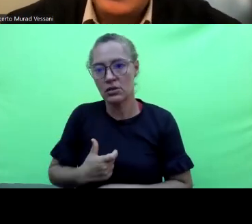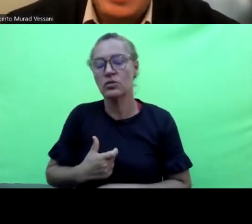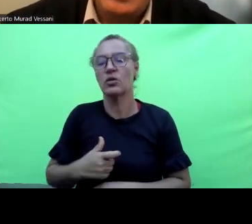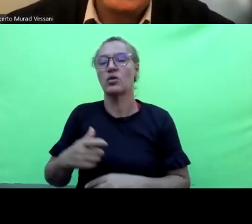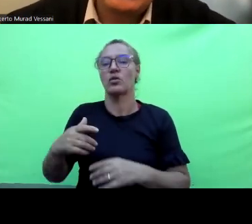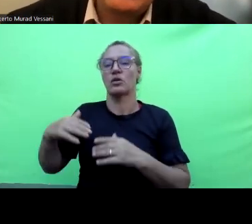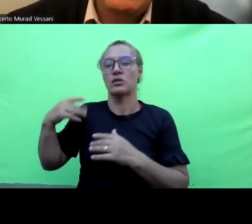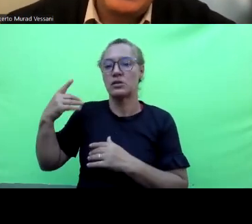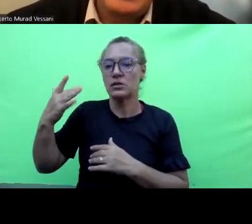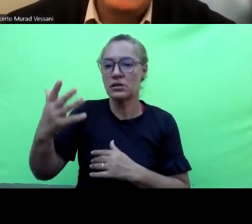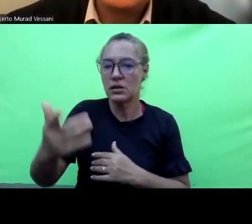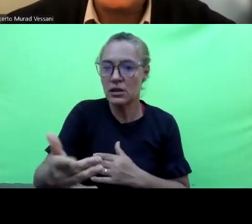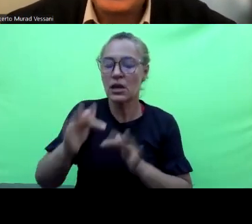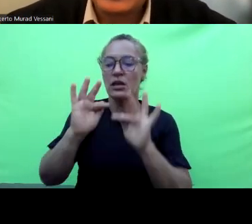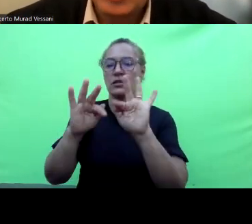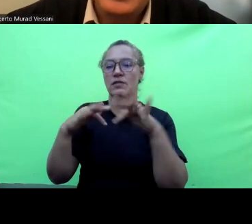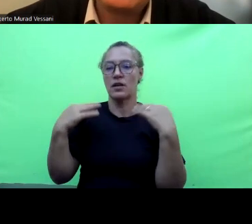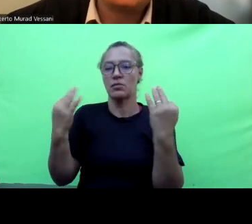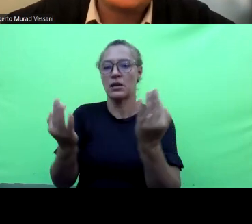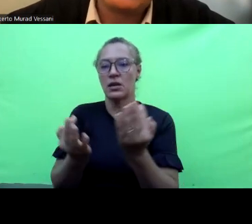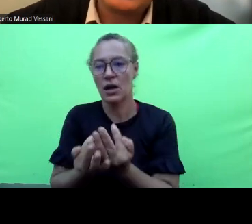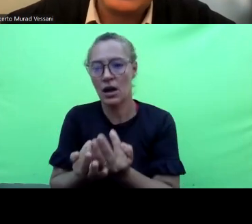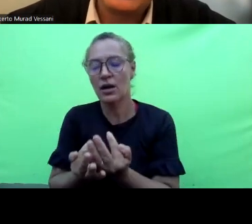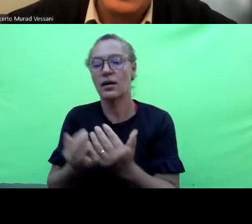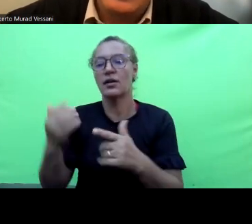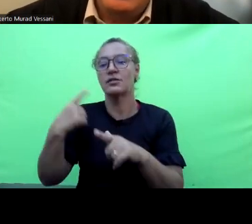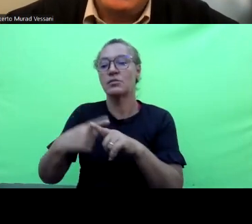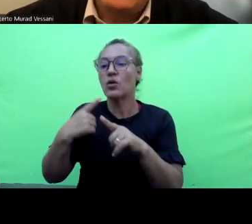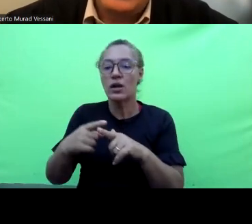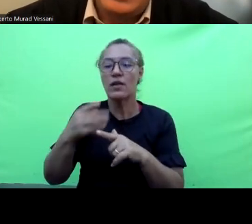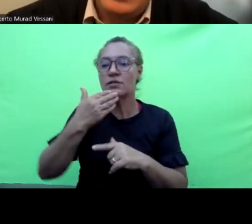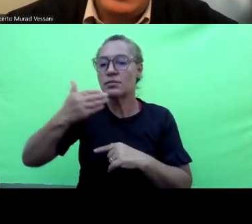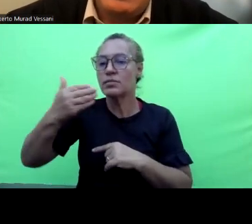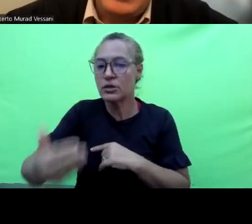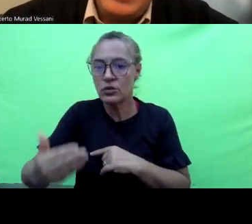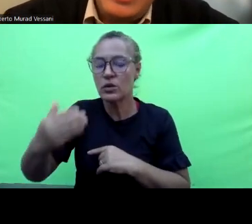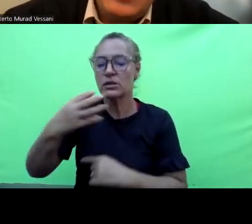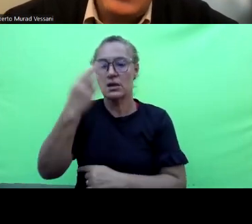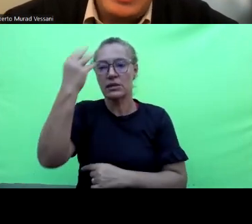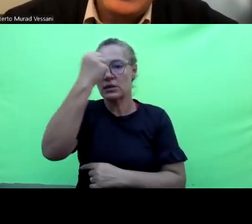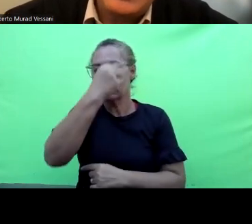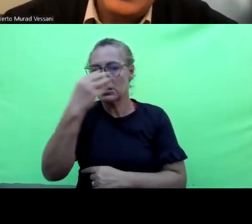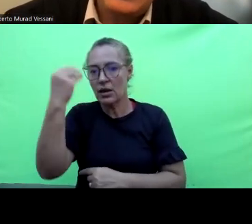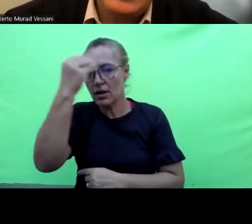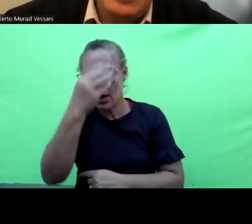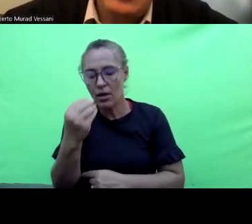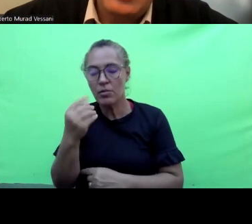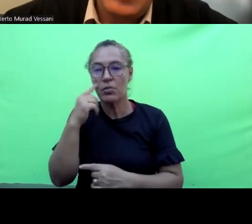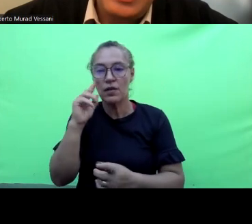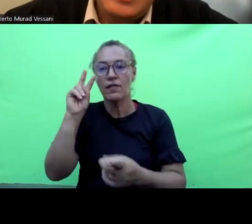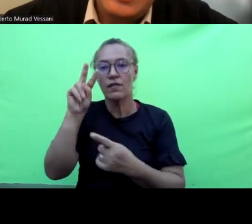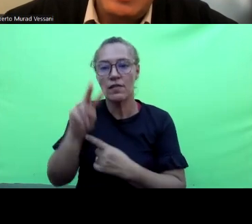antecedentes sistêmicos e familiares, as medicações que você está usando, para identificar se existe